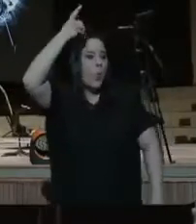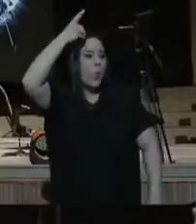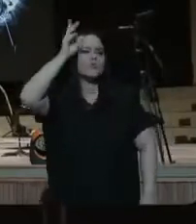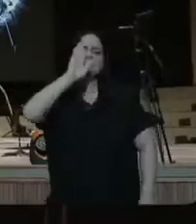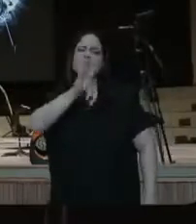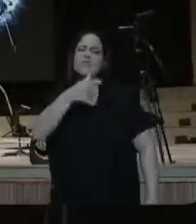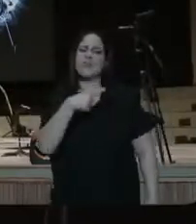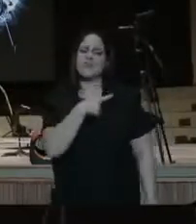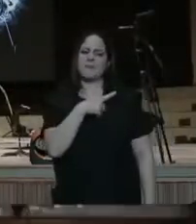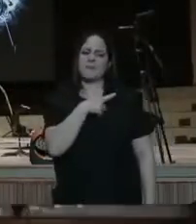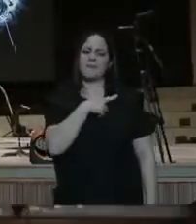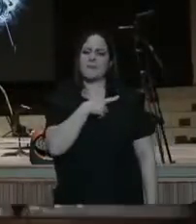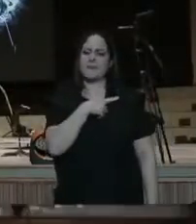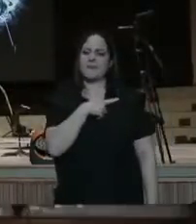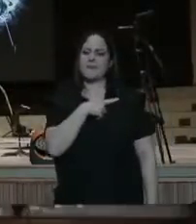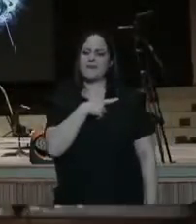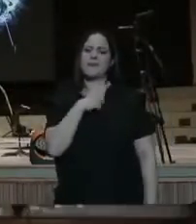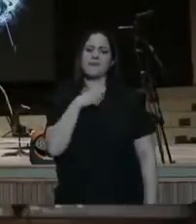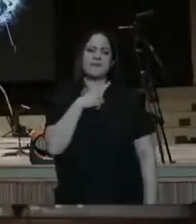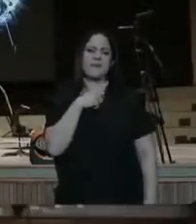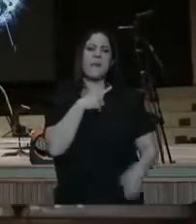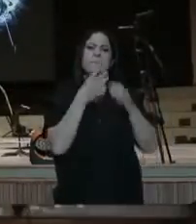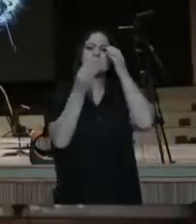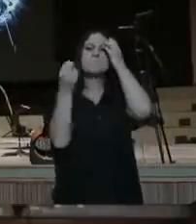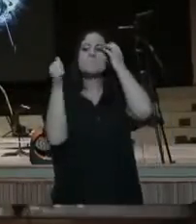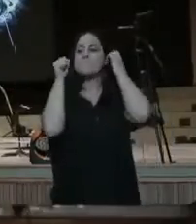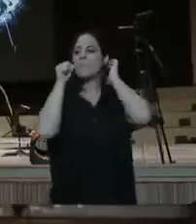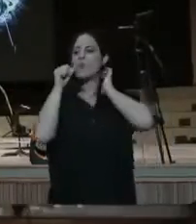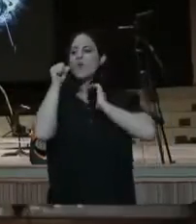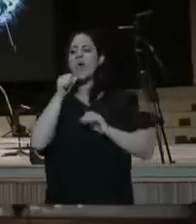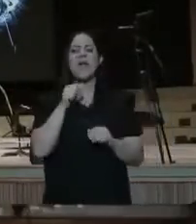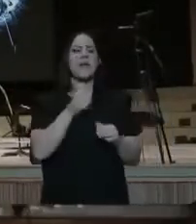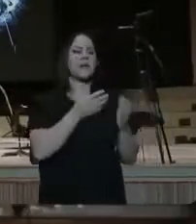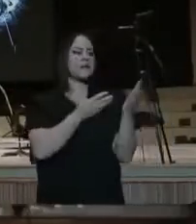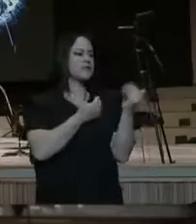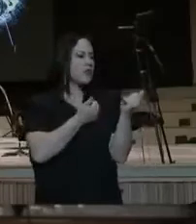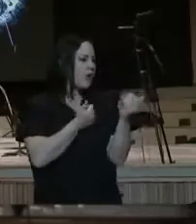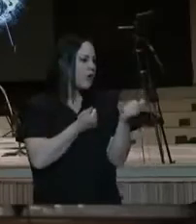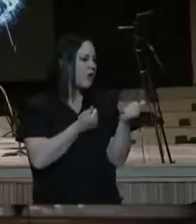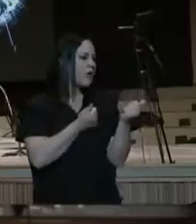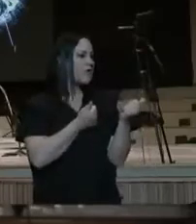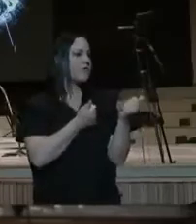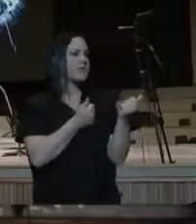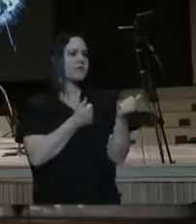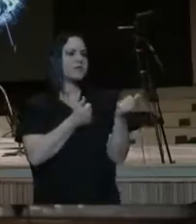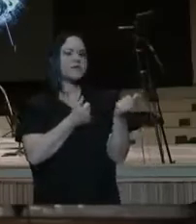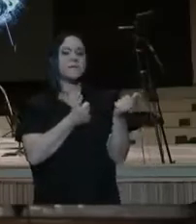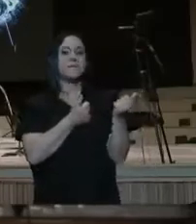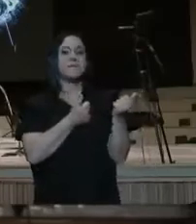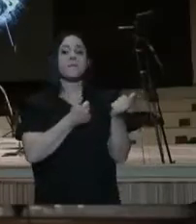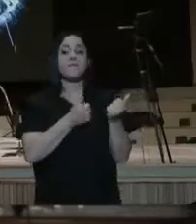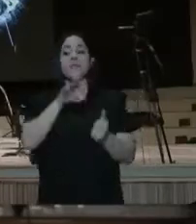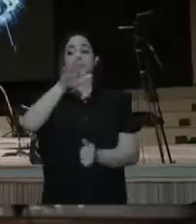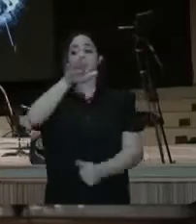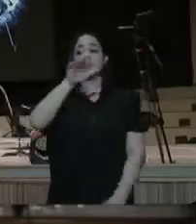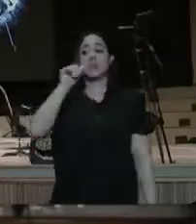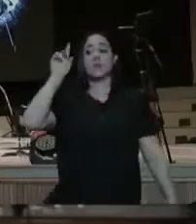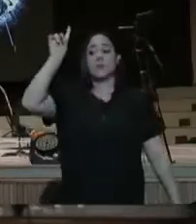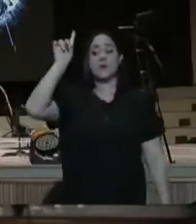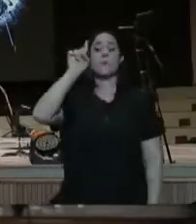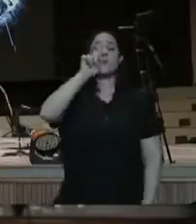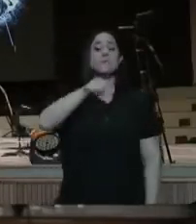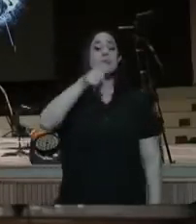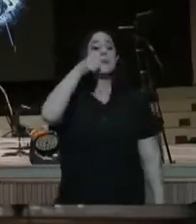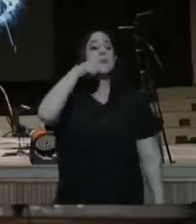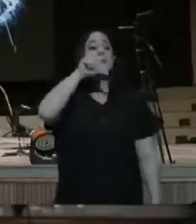aí tem de você tem tanto a senhora que tanta jovem que você foi chamado por deus e mãe